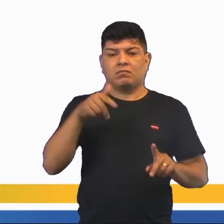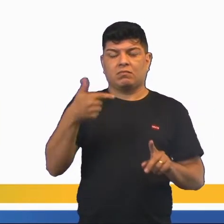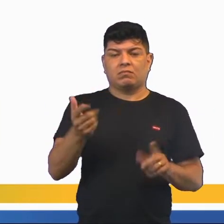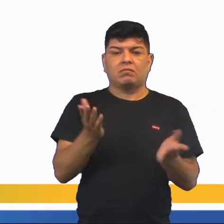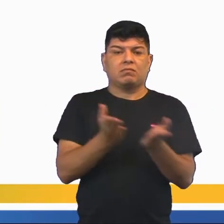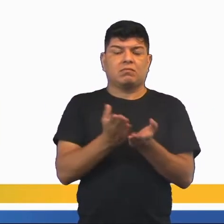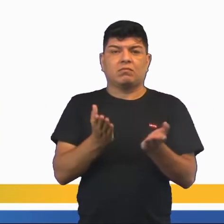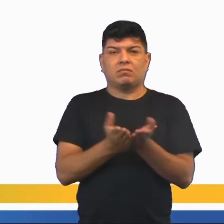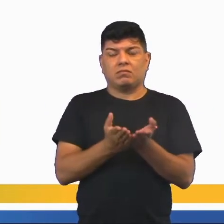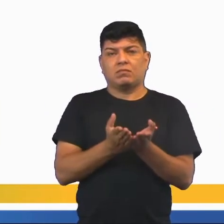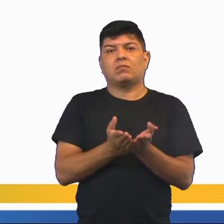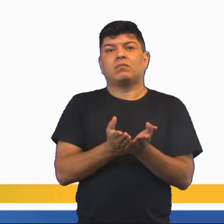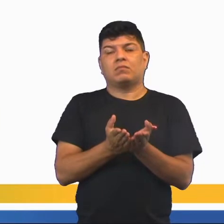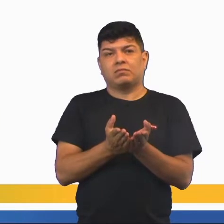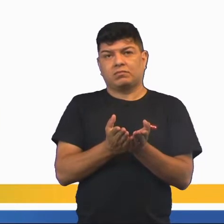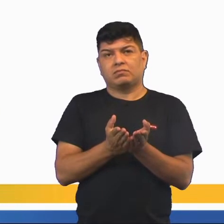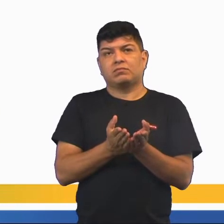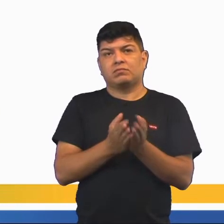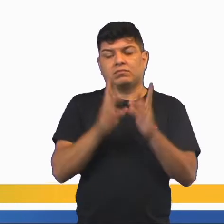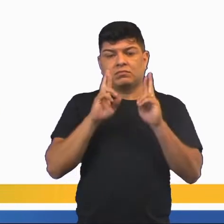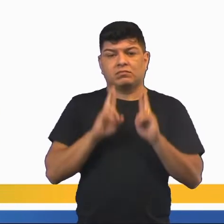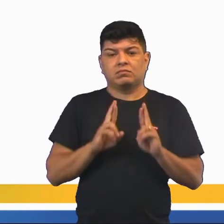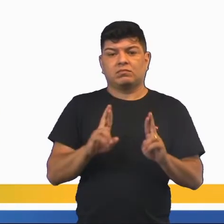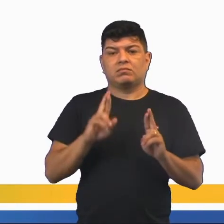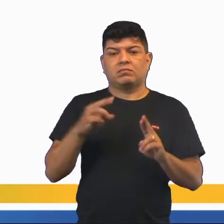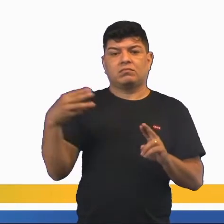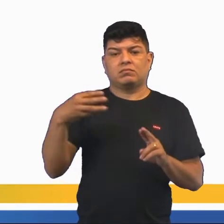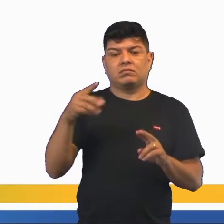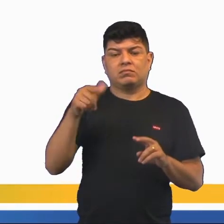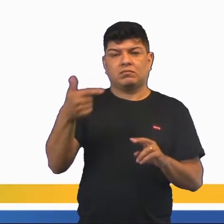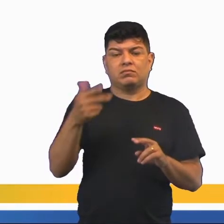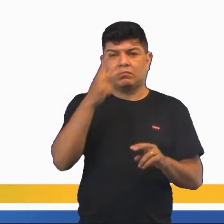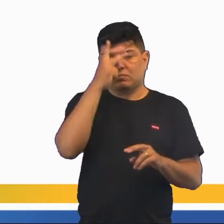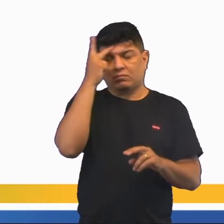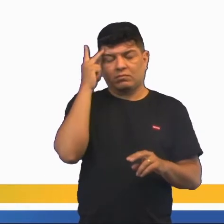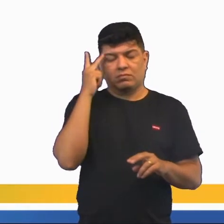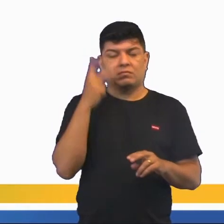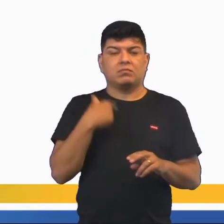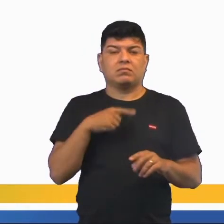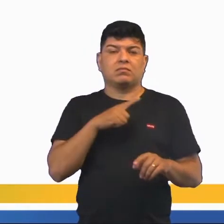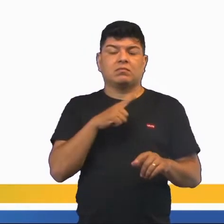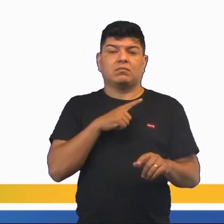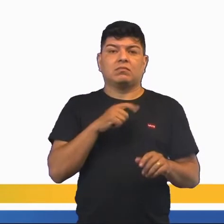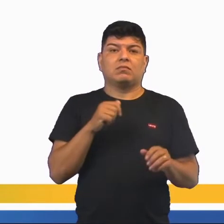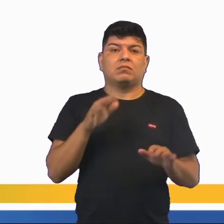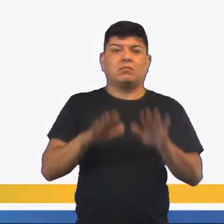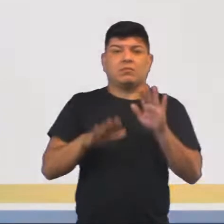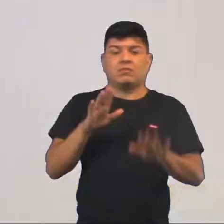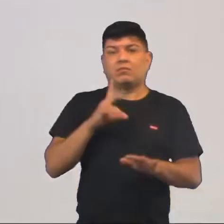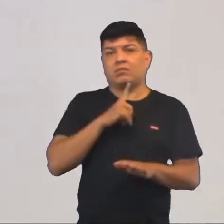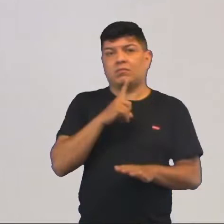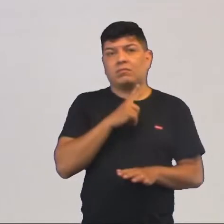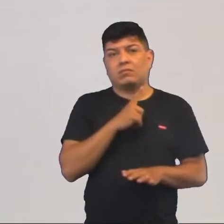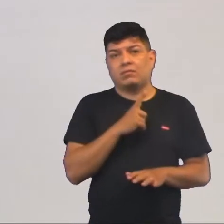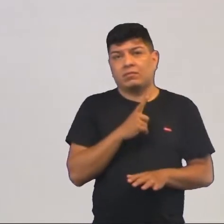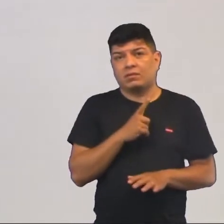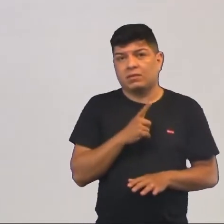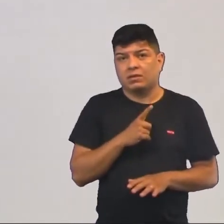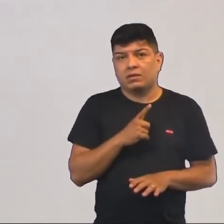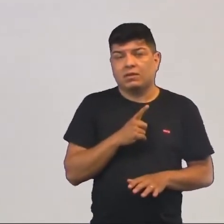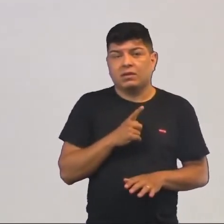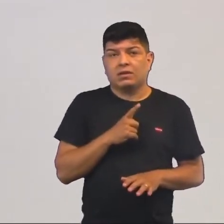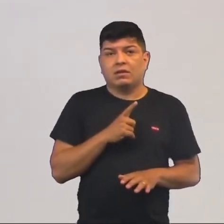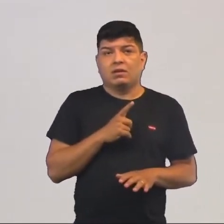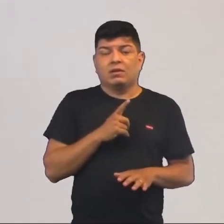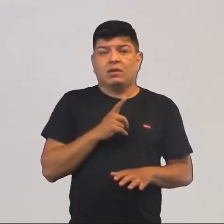outras crenças religiosas, a religião de terceiros. Eu tenho uma parceria, né? Às vezes há